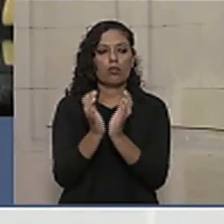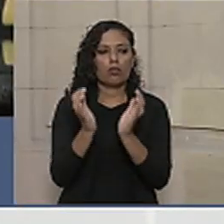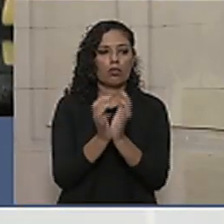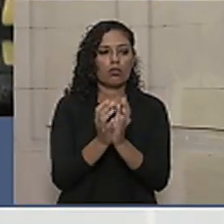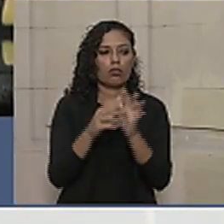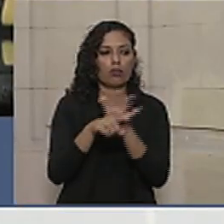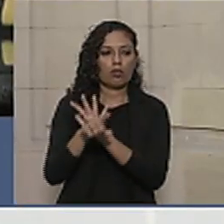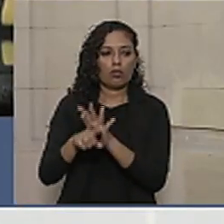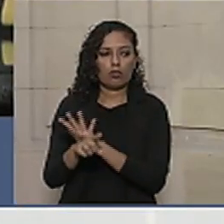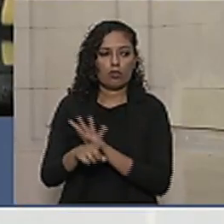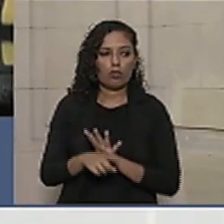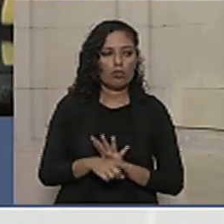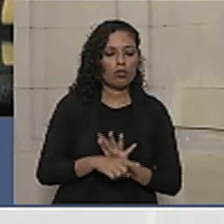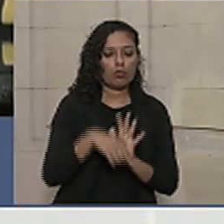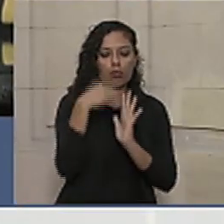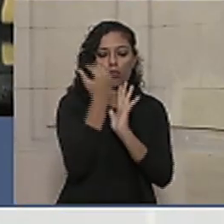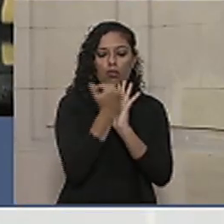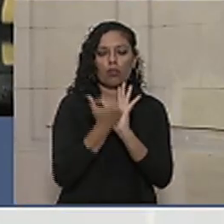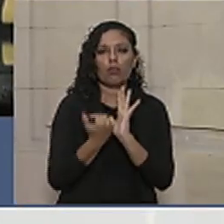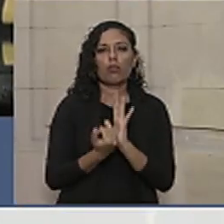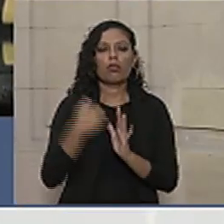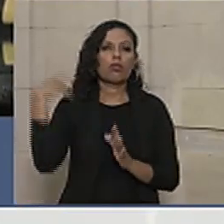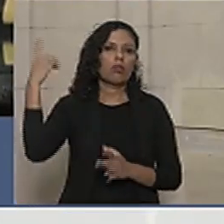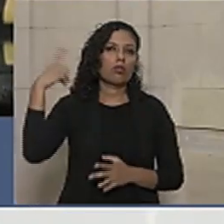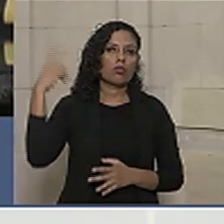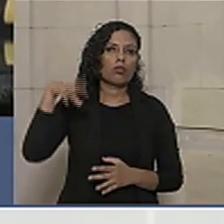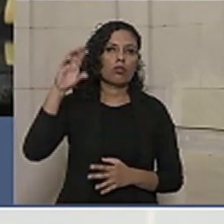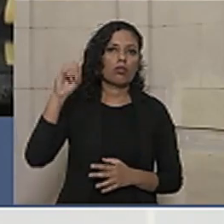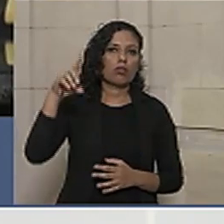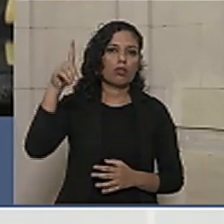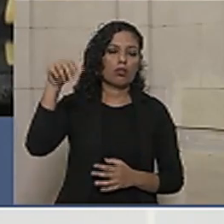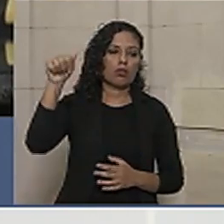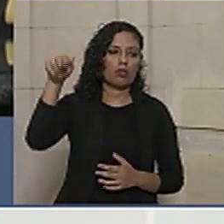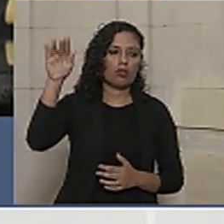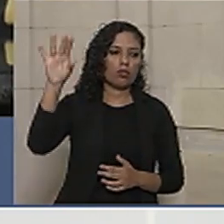Finanças, Fiscalização Financeira e Controle, deputado Rodrigo Amorim.